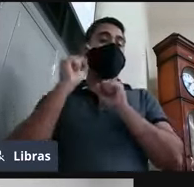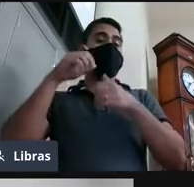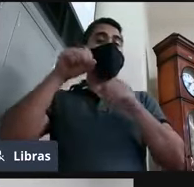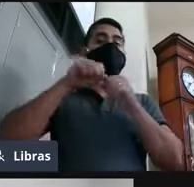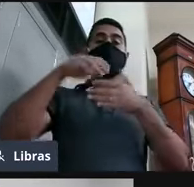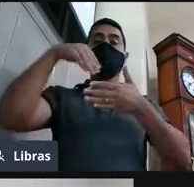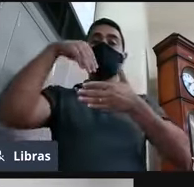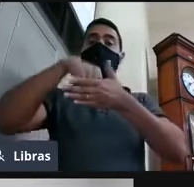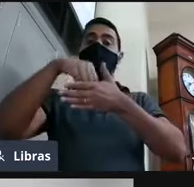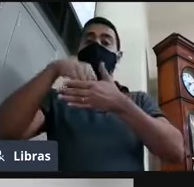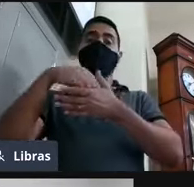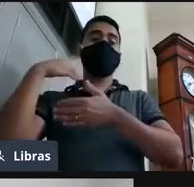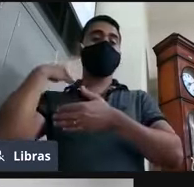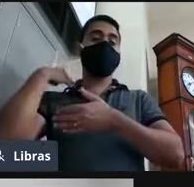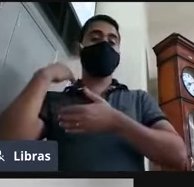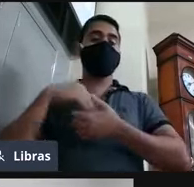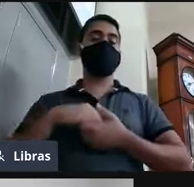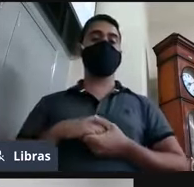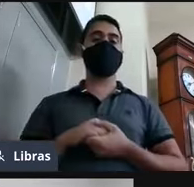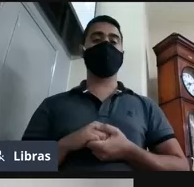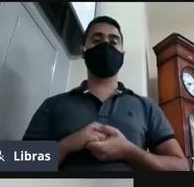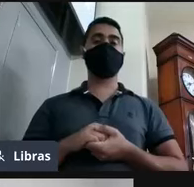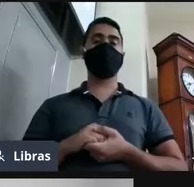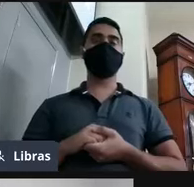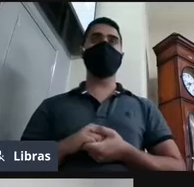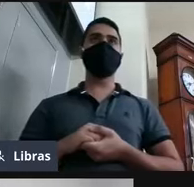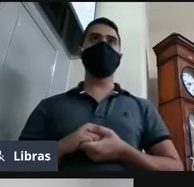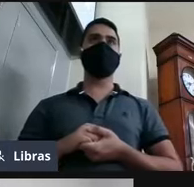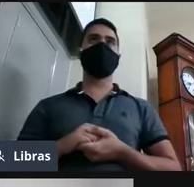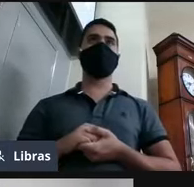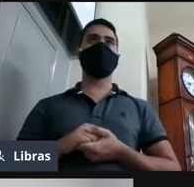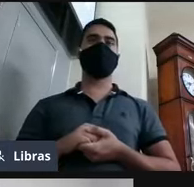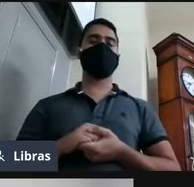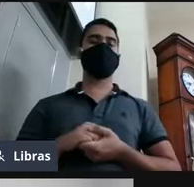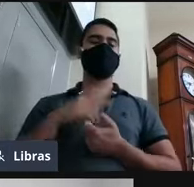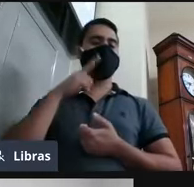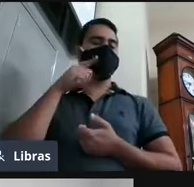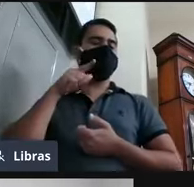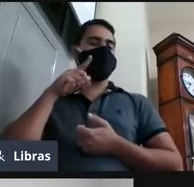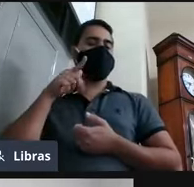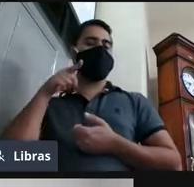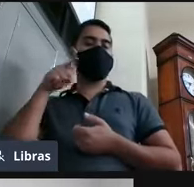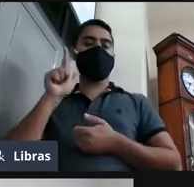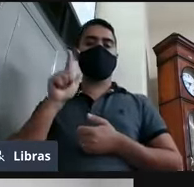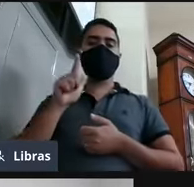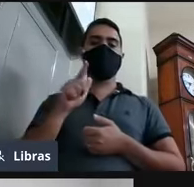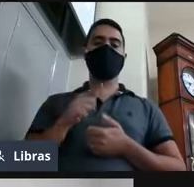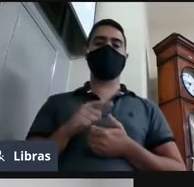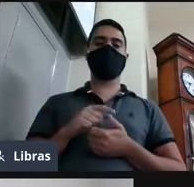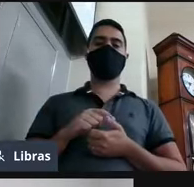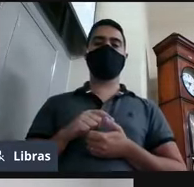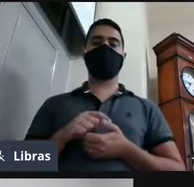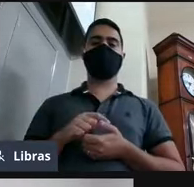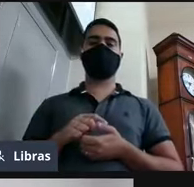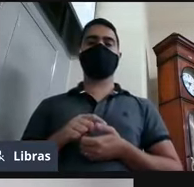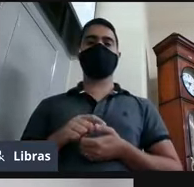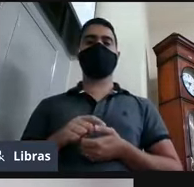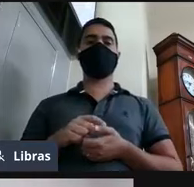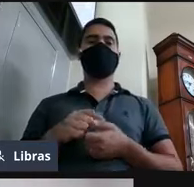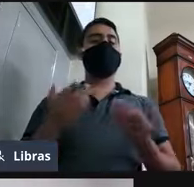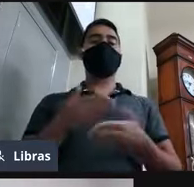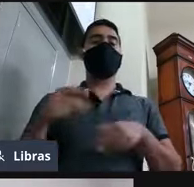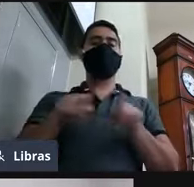análise e julgamento de contas. Verificando anteriormente a gravidade do TCE, levamos ao conhecimento da presidência